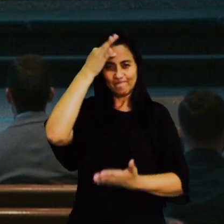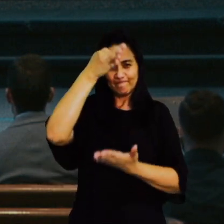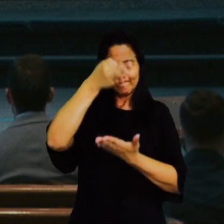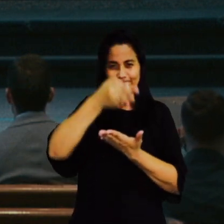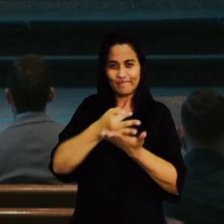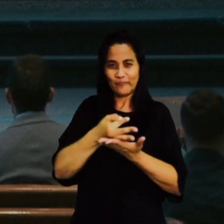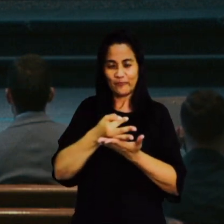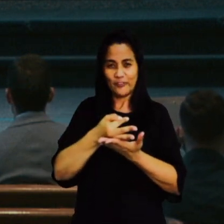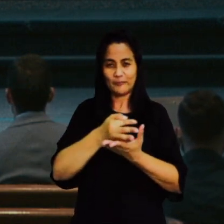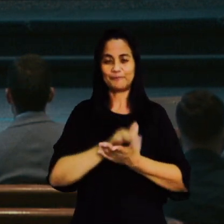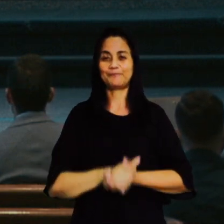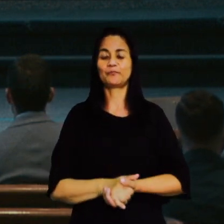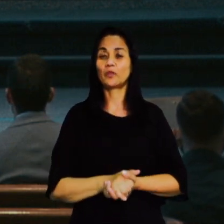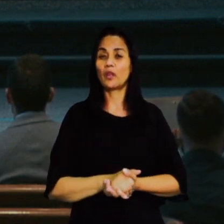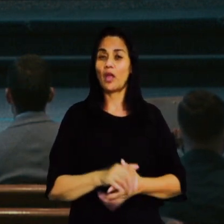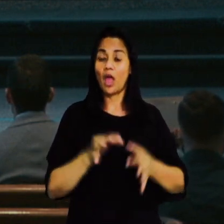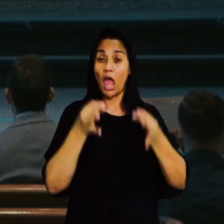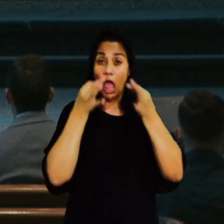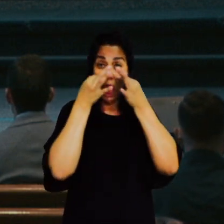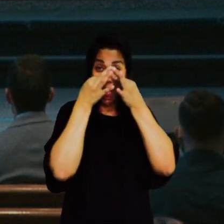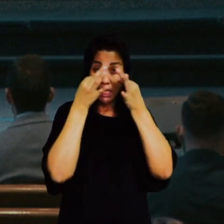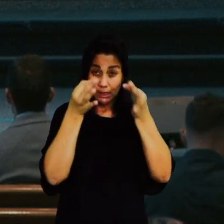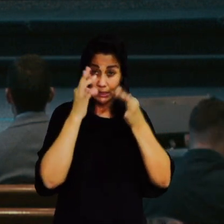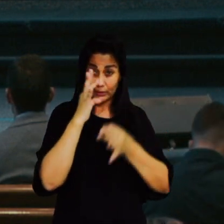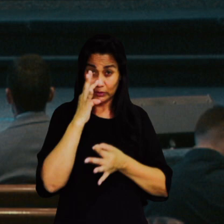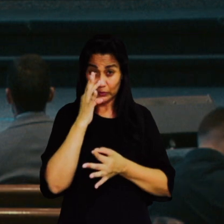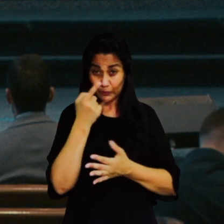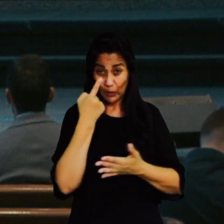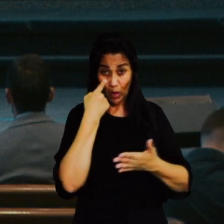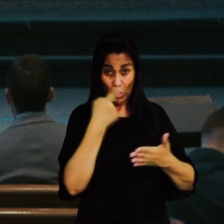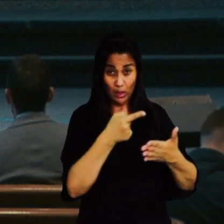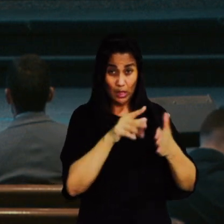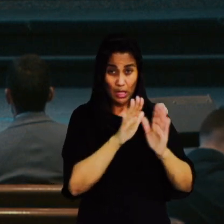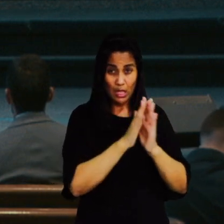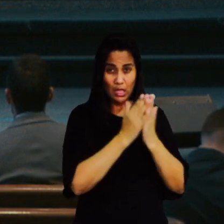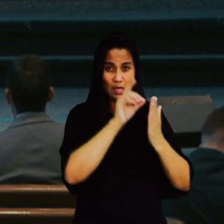atenção no que a Bíblia diz. O justo